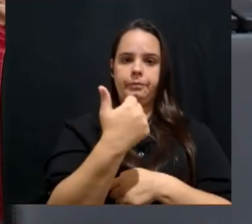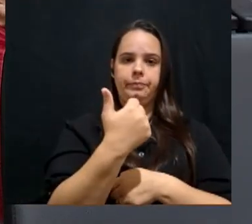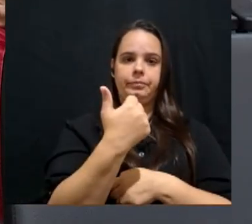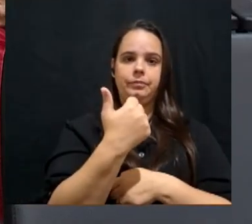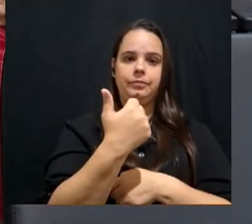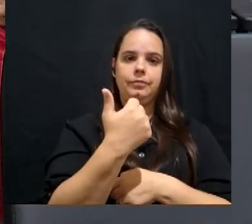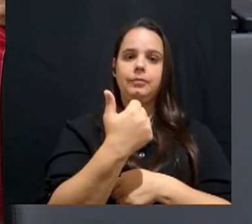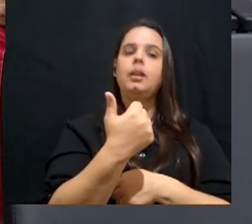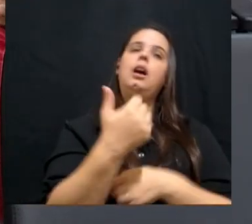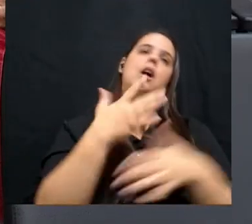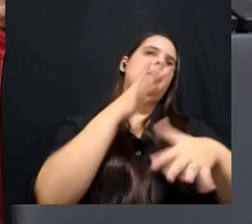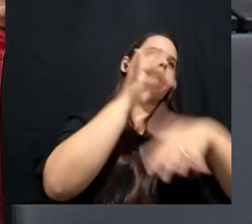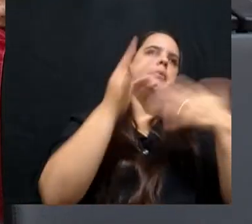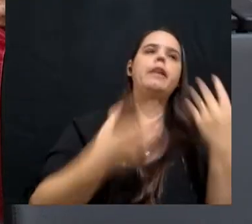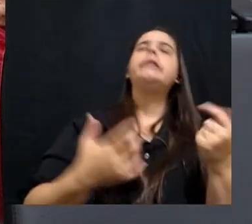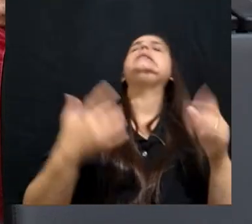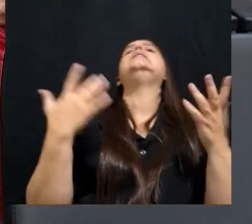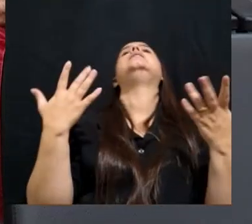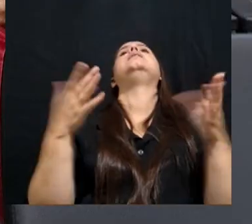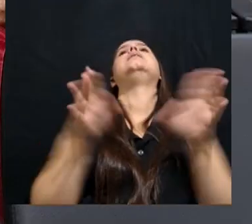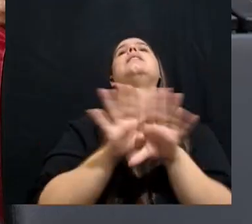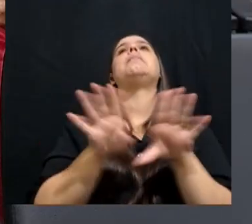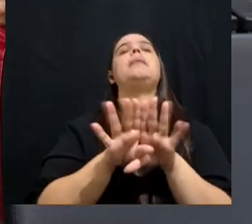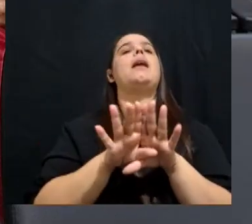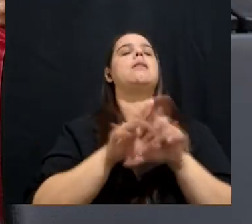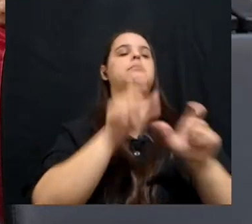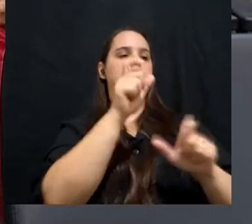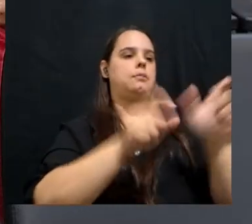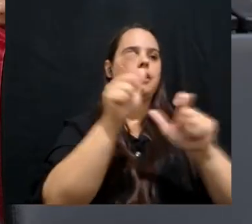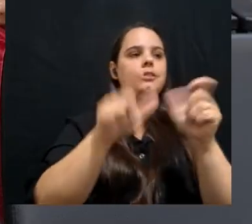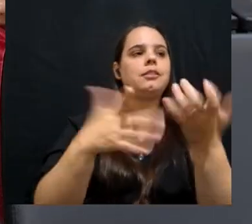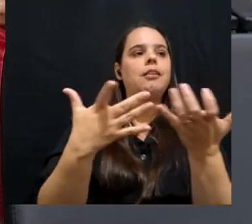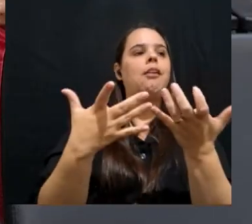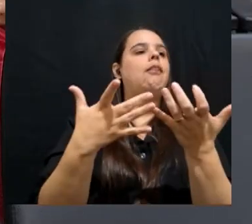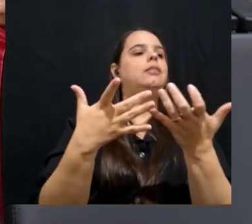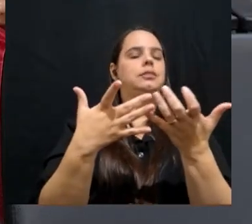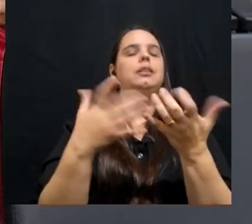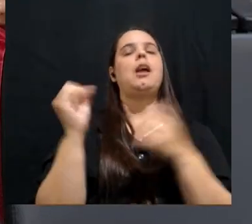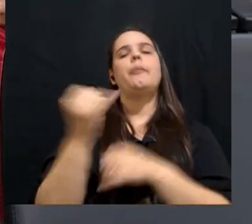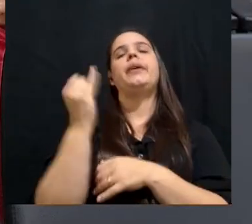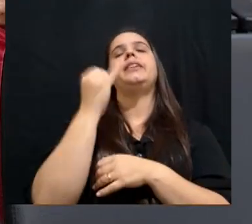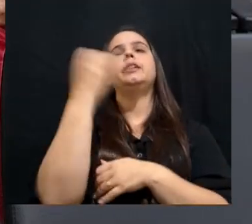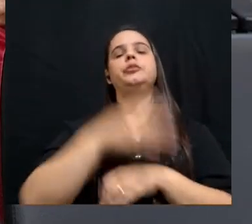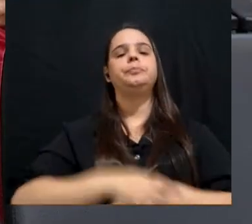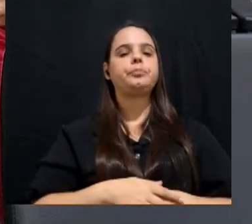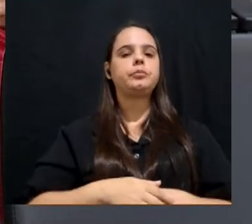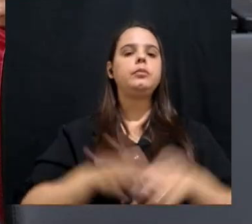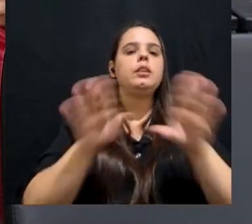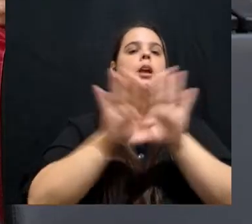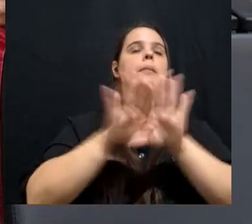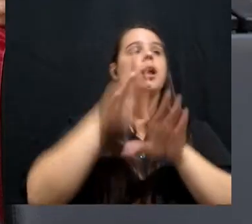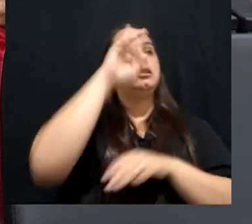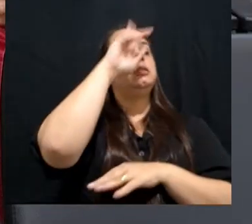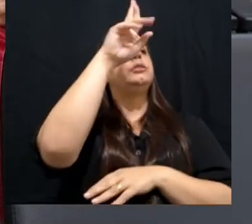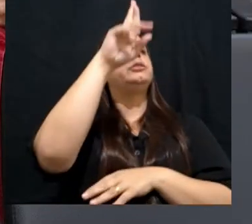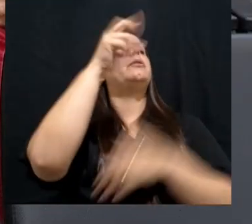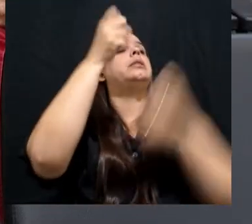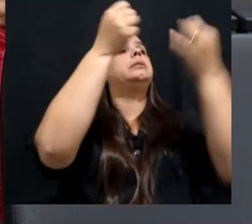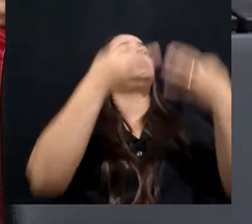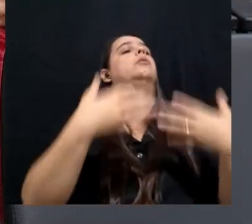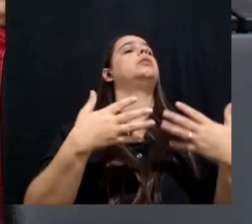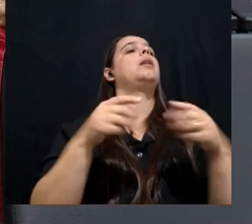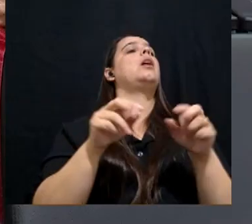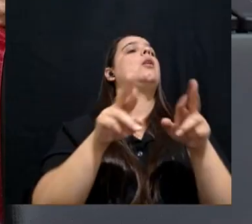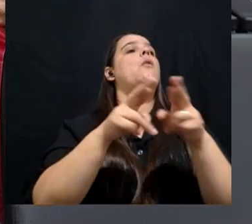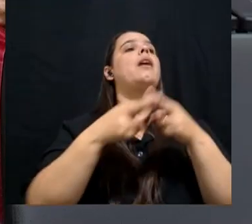né? Que é o primordial nesse sentido, né, vereador? Bom, o senhor também protocolou um requerimento, né, sobre a constituição